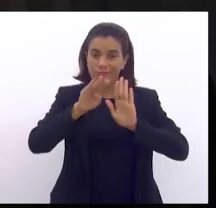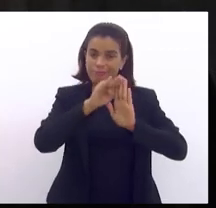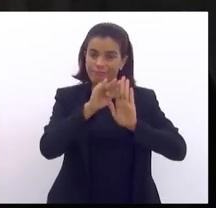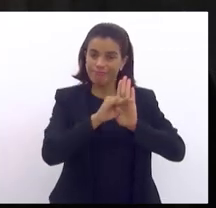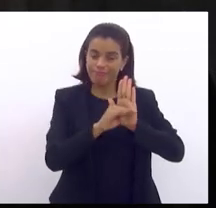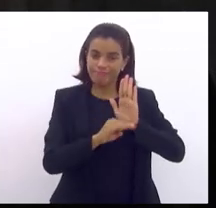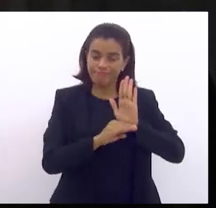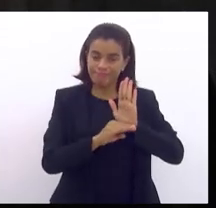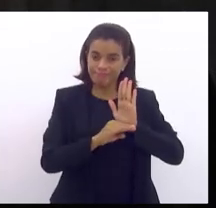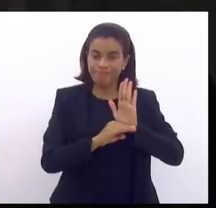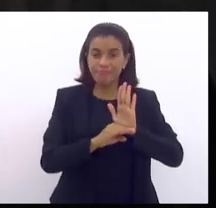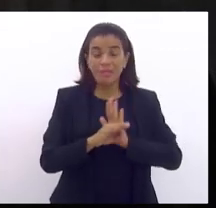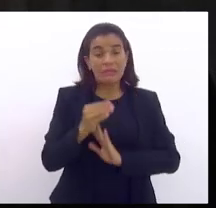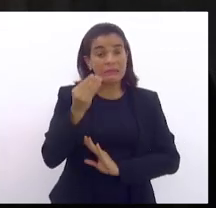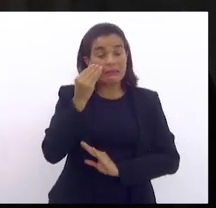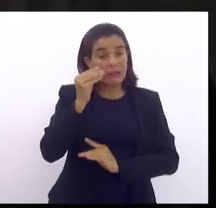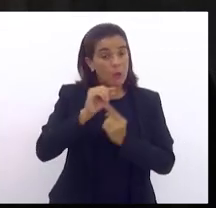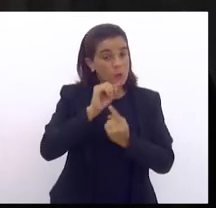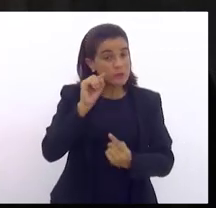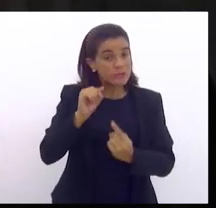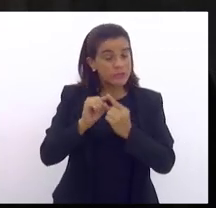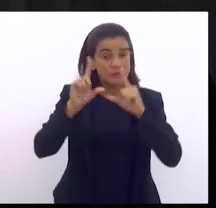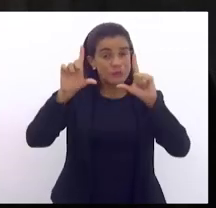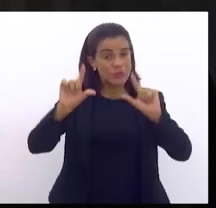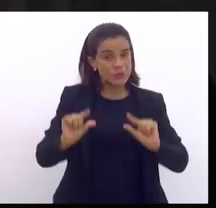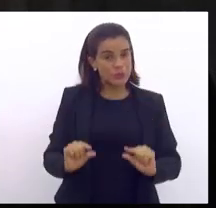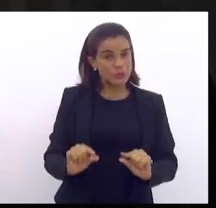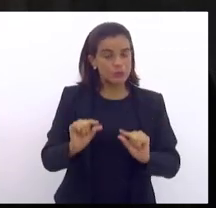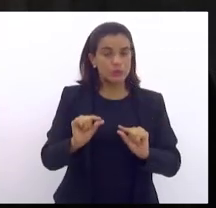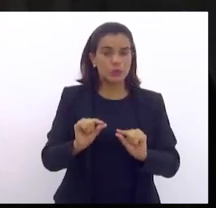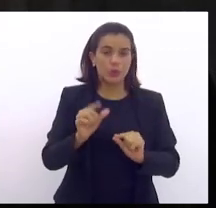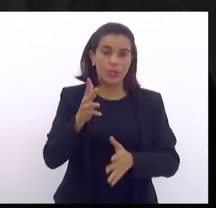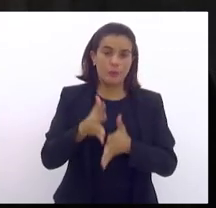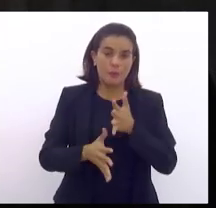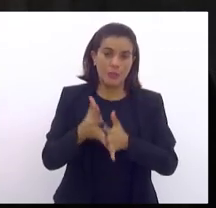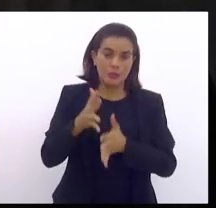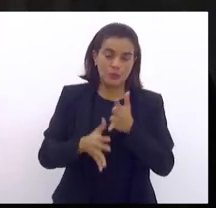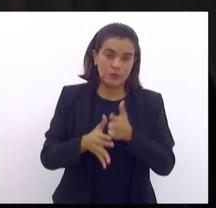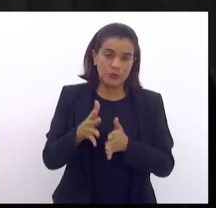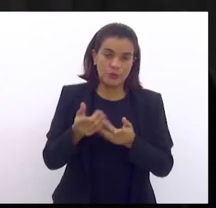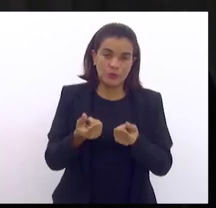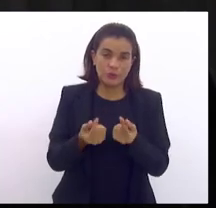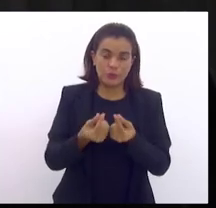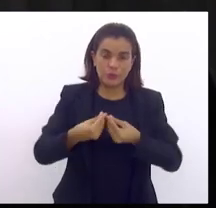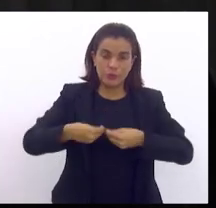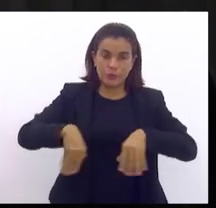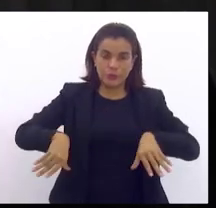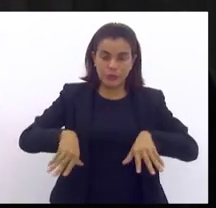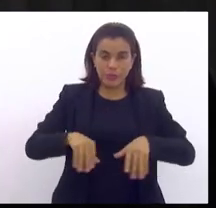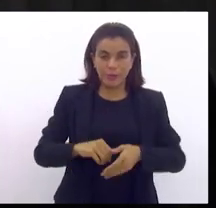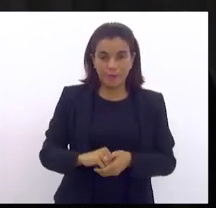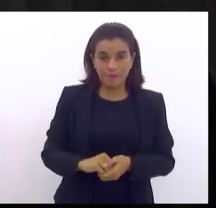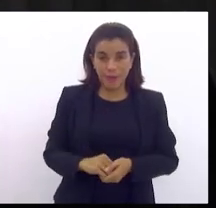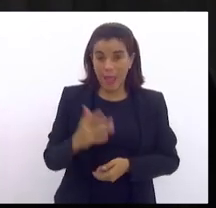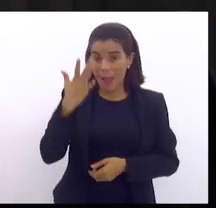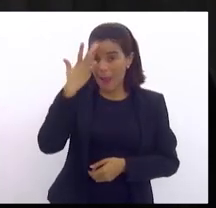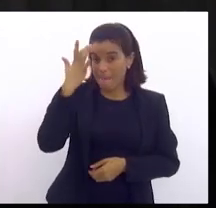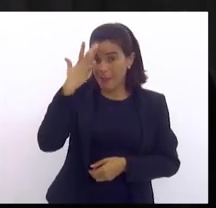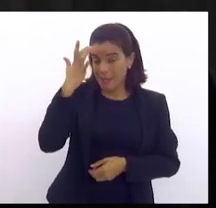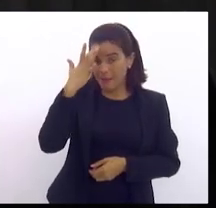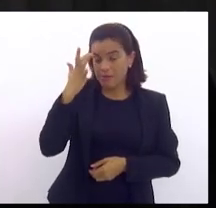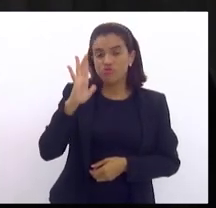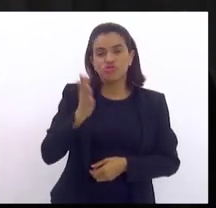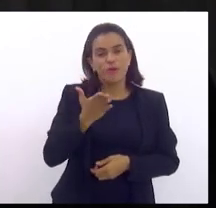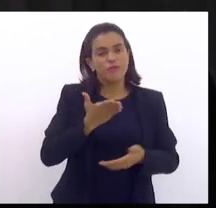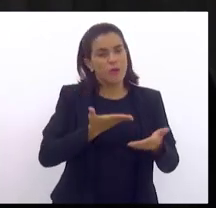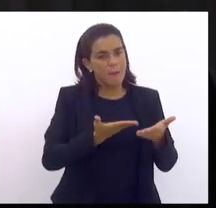gente diminui o tamanho do buraco. Este de amanhã, que seguramente será aprovado, já foi aprovado